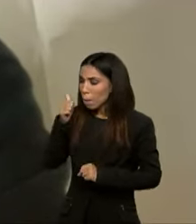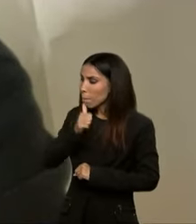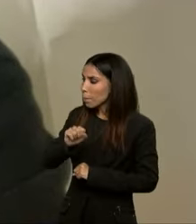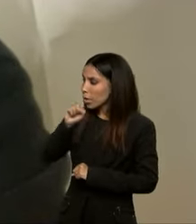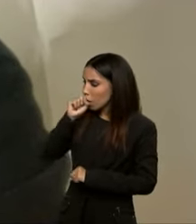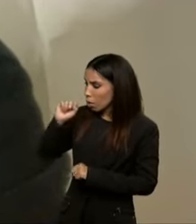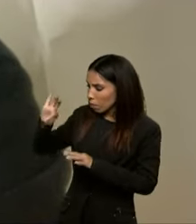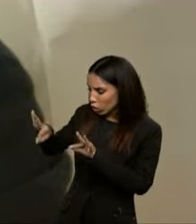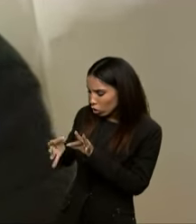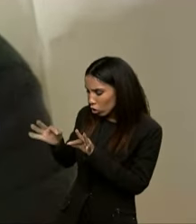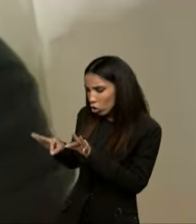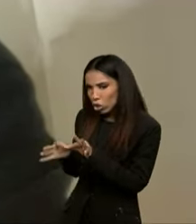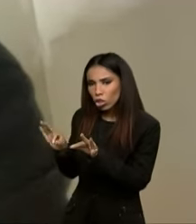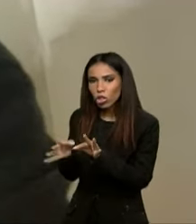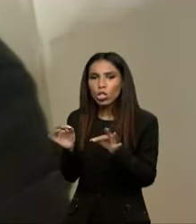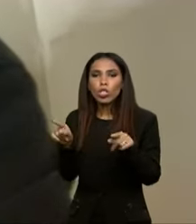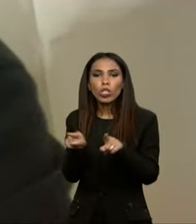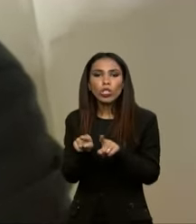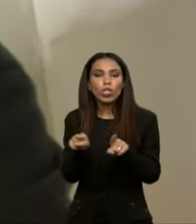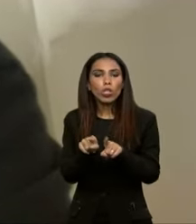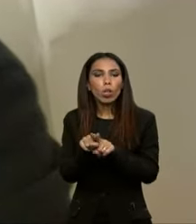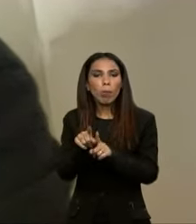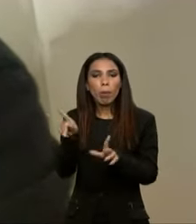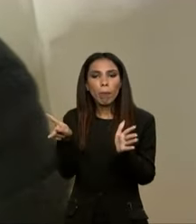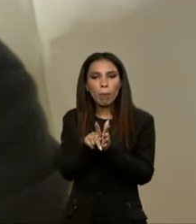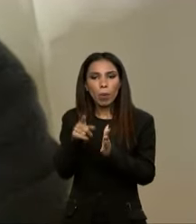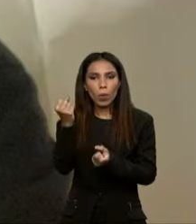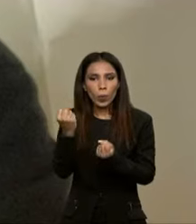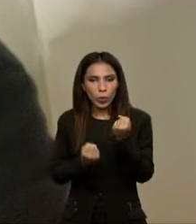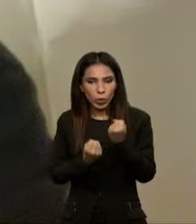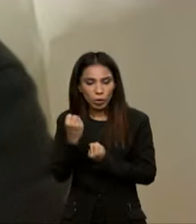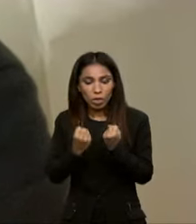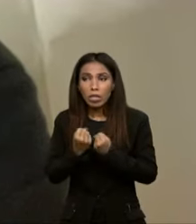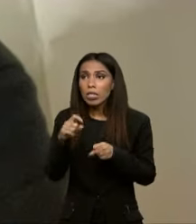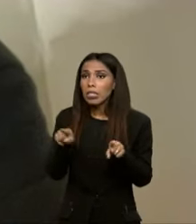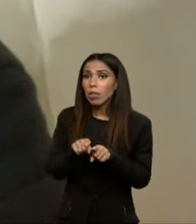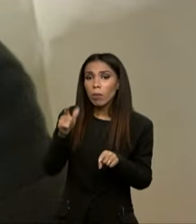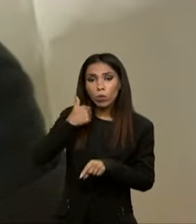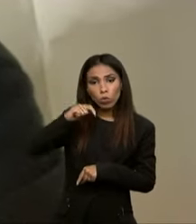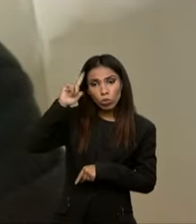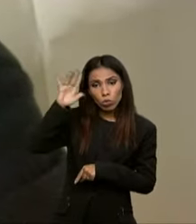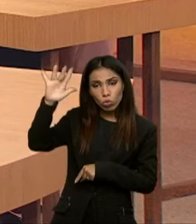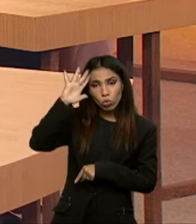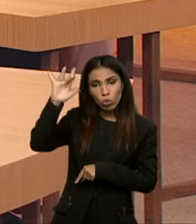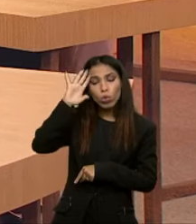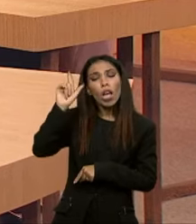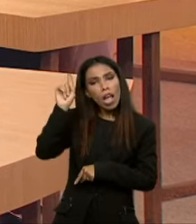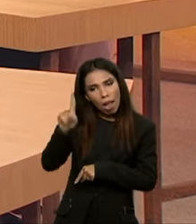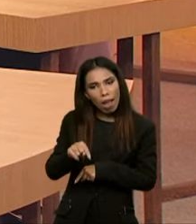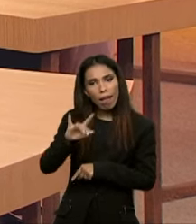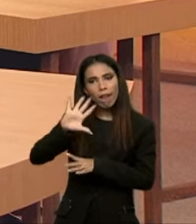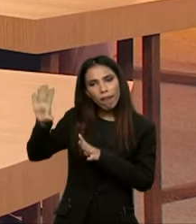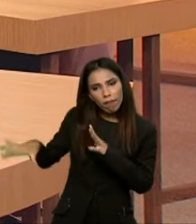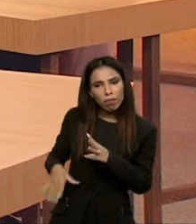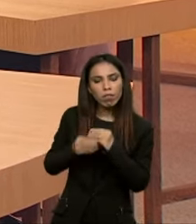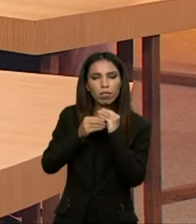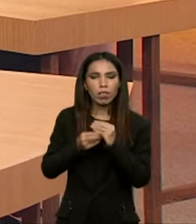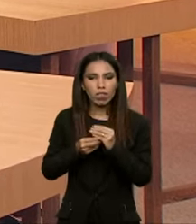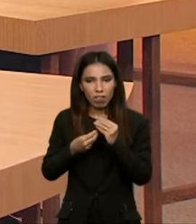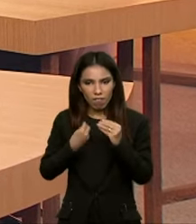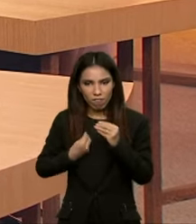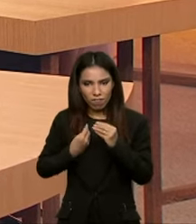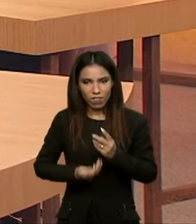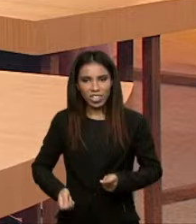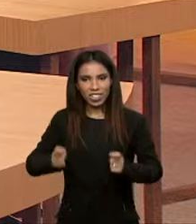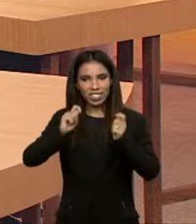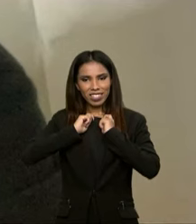de ser filho de um vendedor de peças de automóvel, e de ser um sonhador também, porque eu acho que foi isso que a vida me fez. A vida me